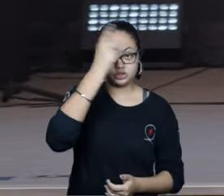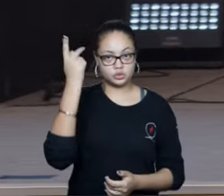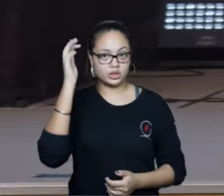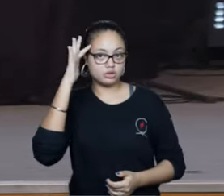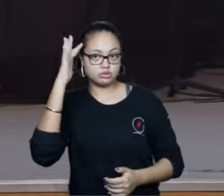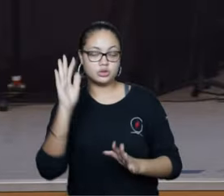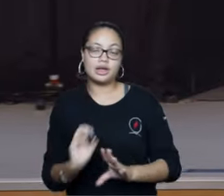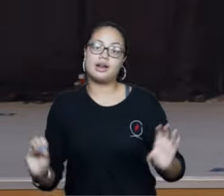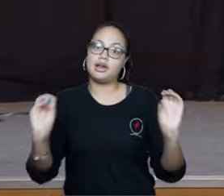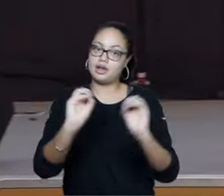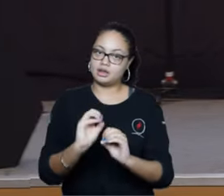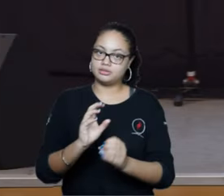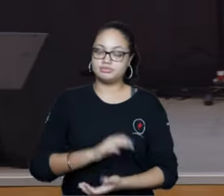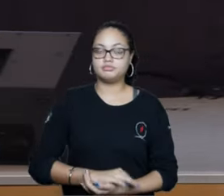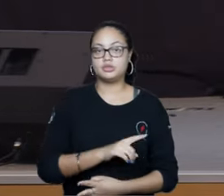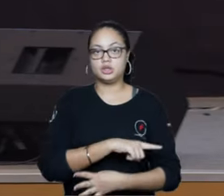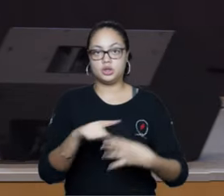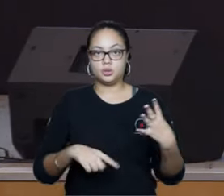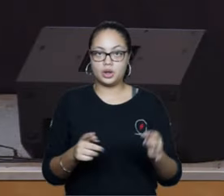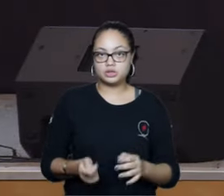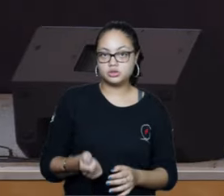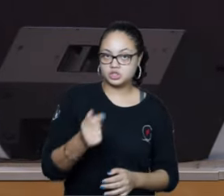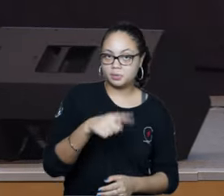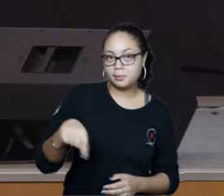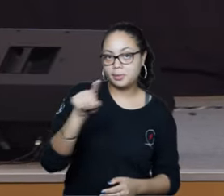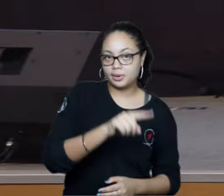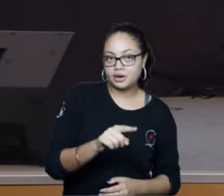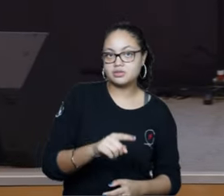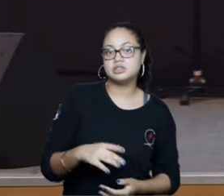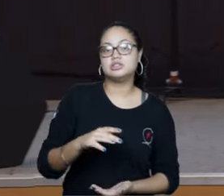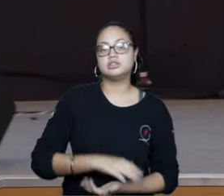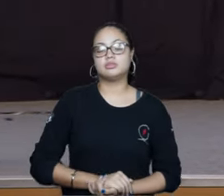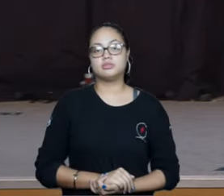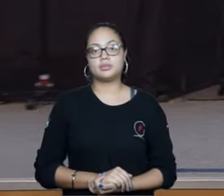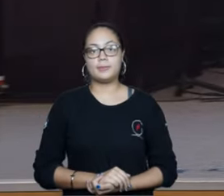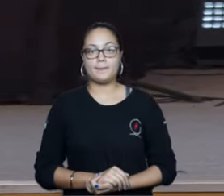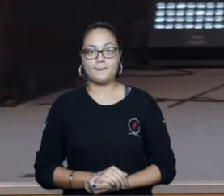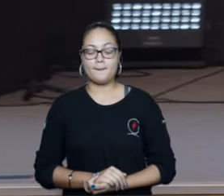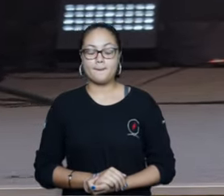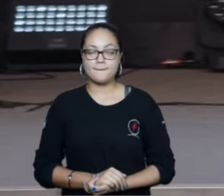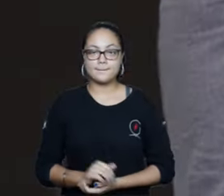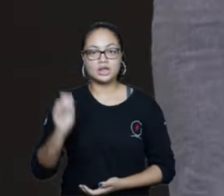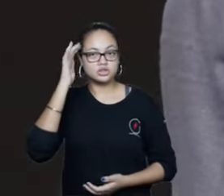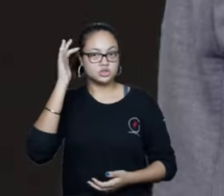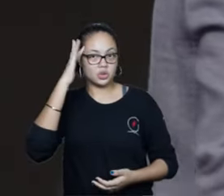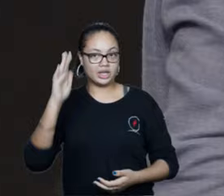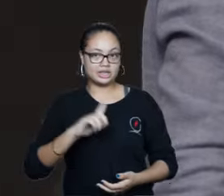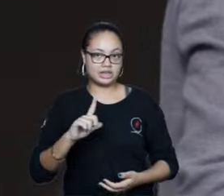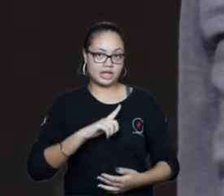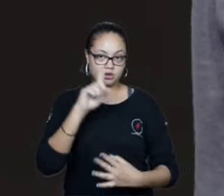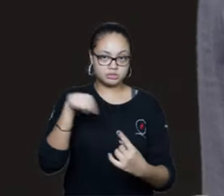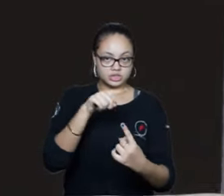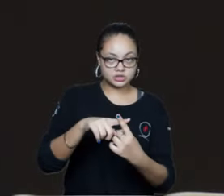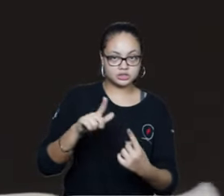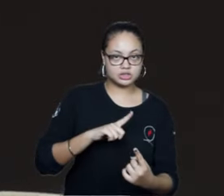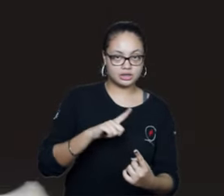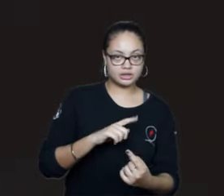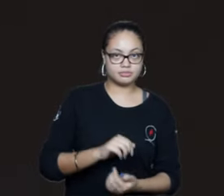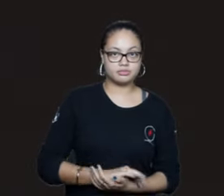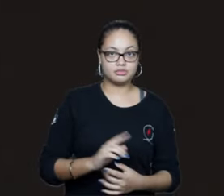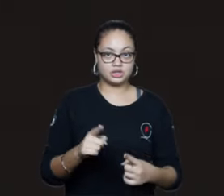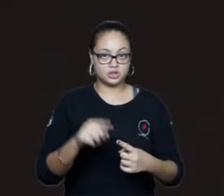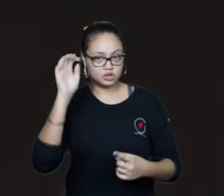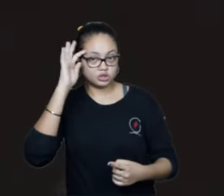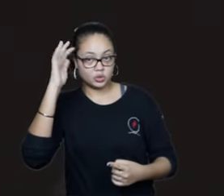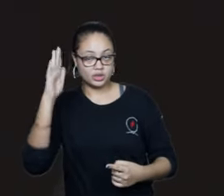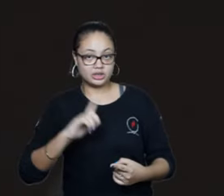dicas para quem sonha e tem objetivos anota aí na tua memória no caderno vou dar quatro tem tem muita coisa vou só dar quatro Você tem sonhos